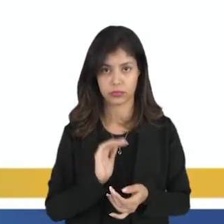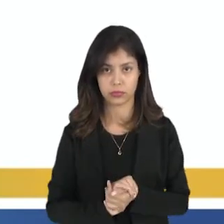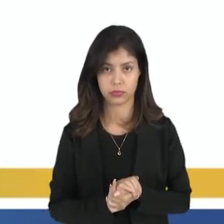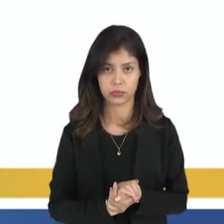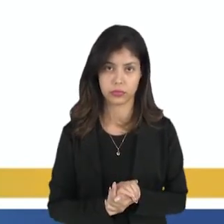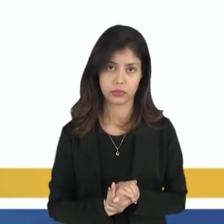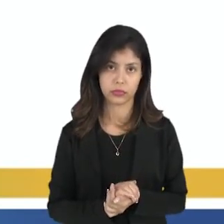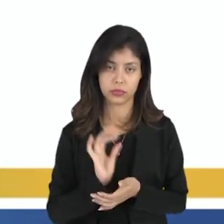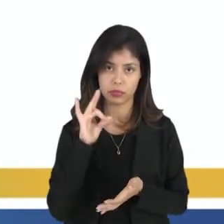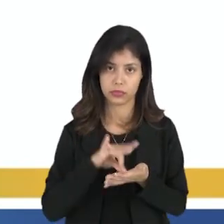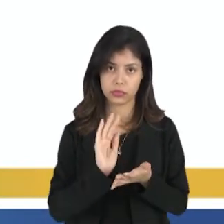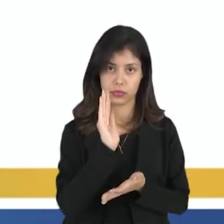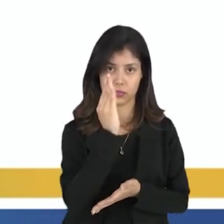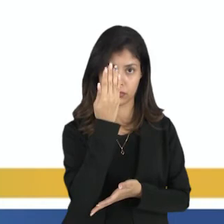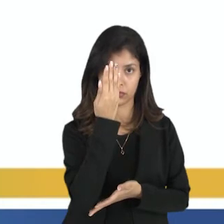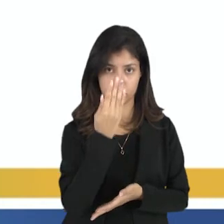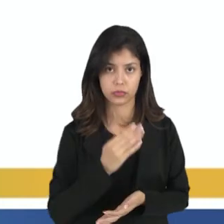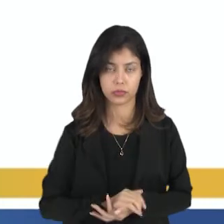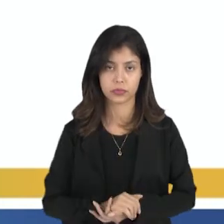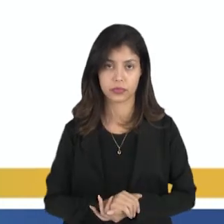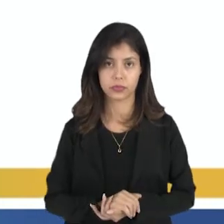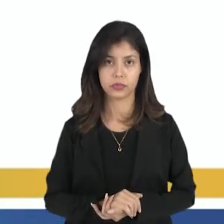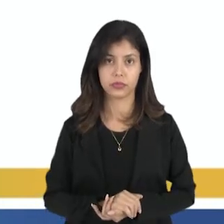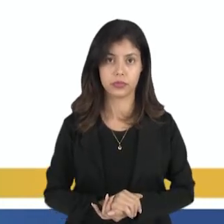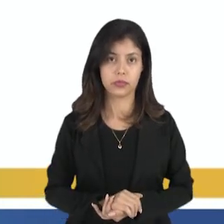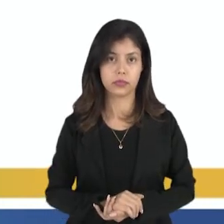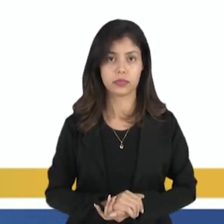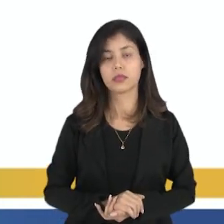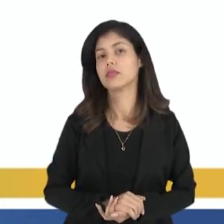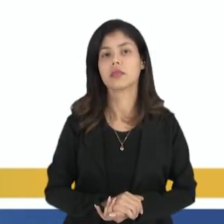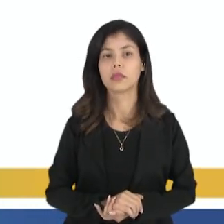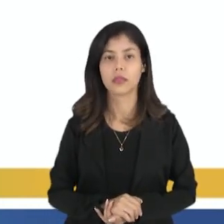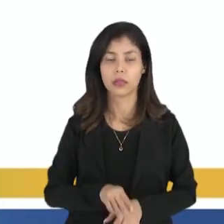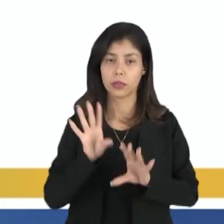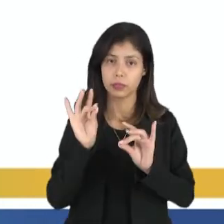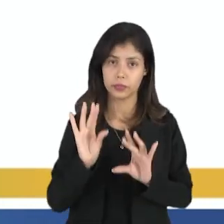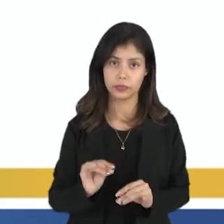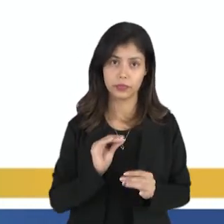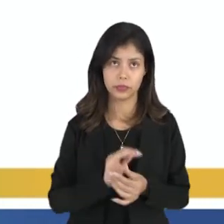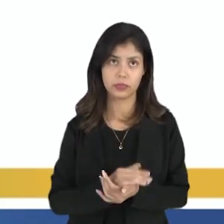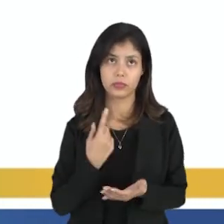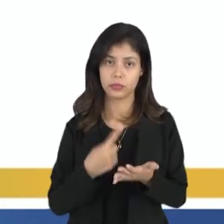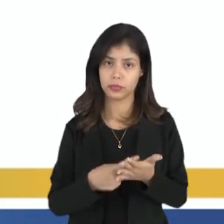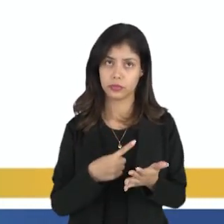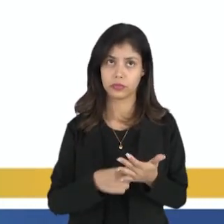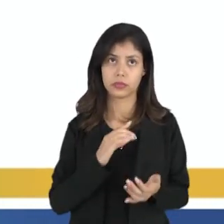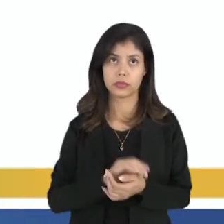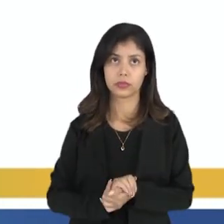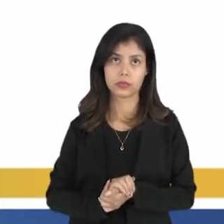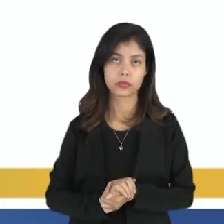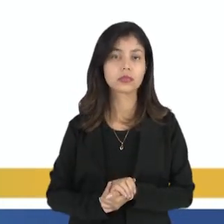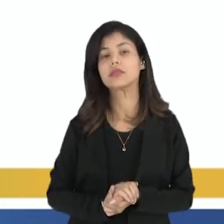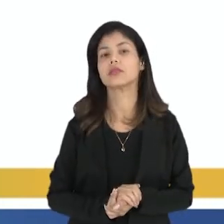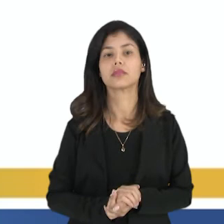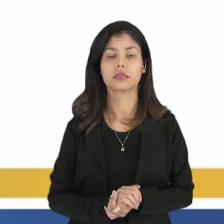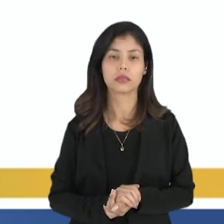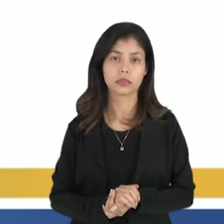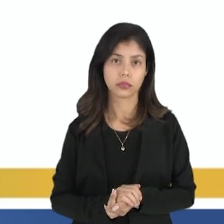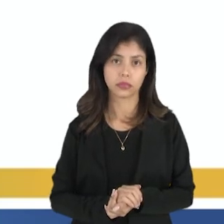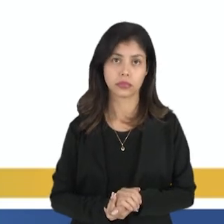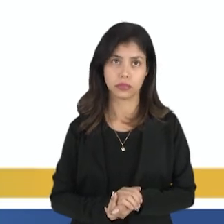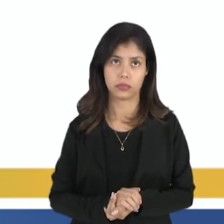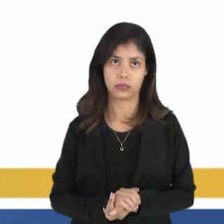sentença, se é verdadeira ou falsa, cada afirmação, considerando aí os gêneros comic strip. A questão diz